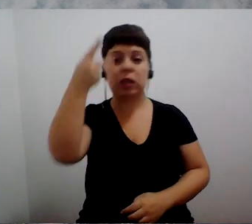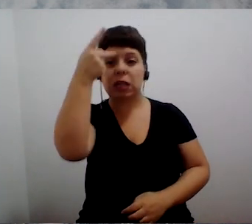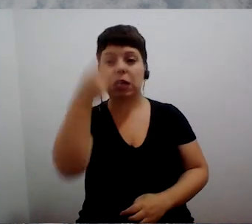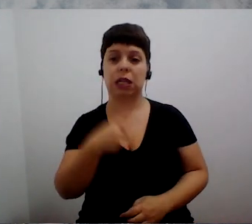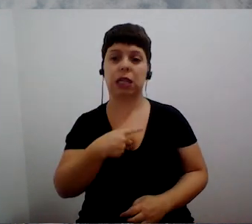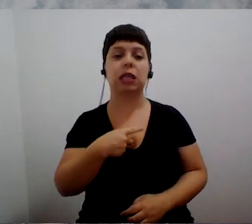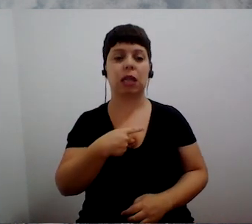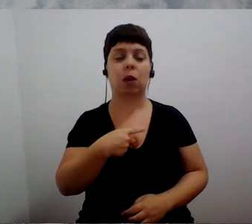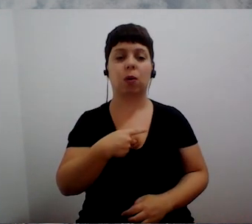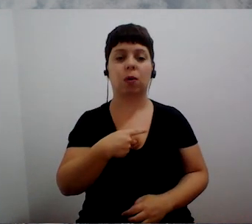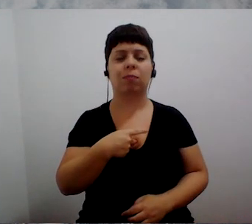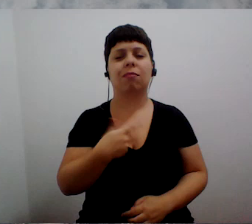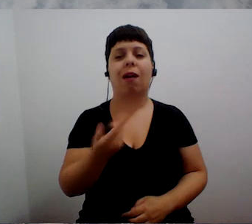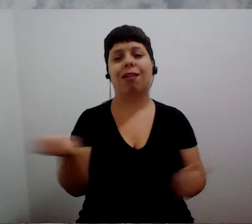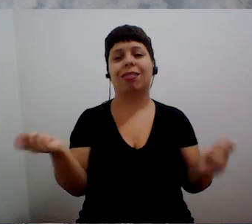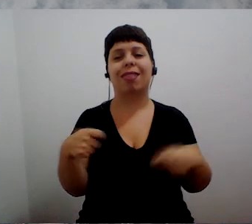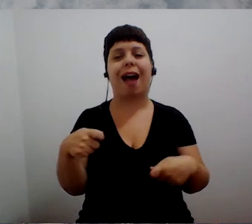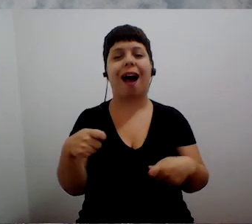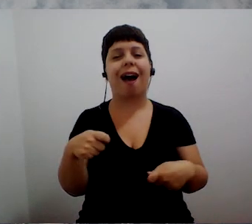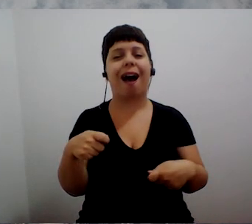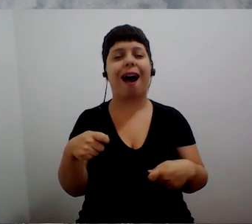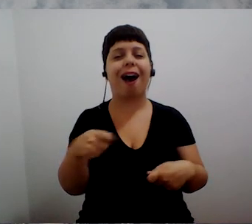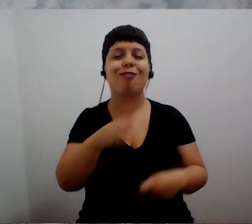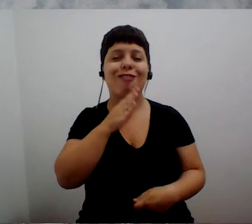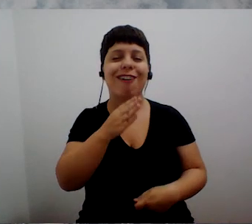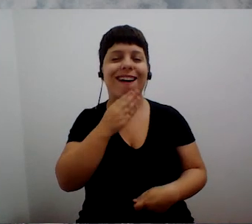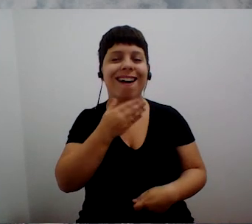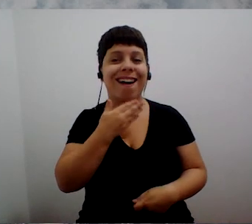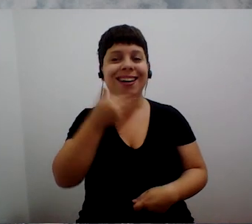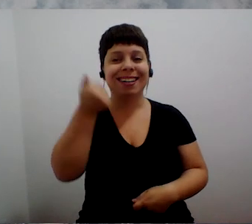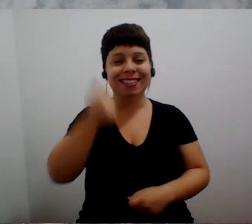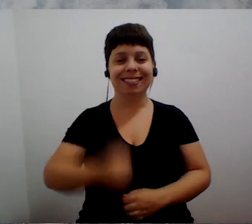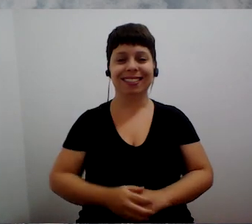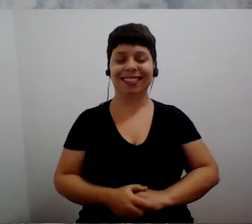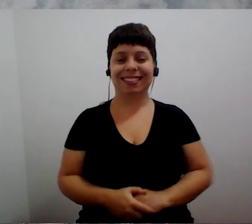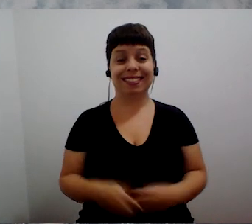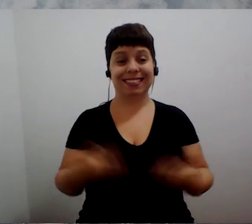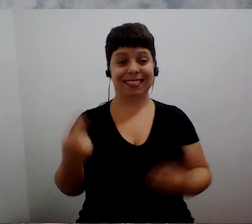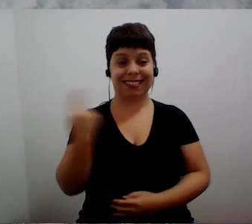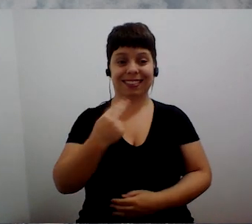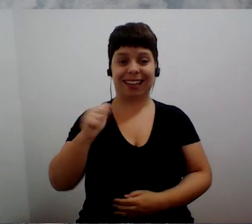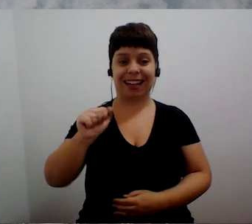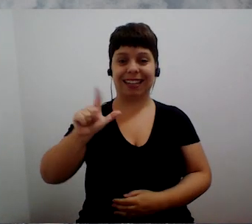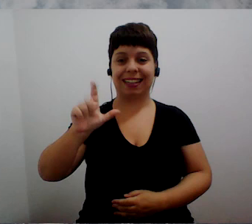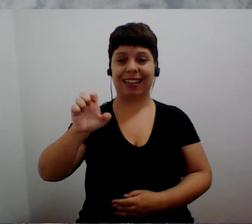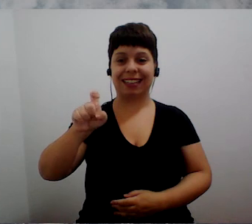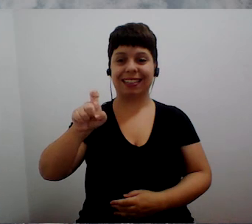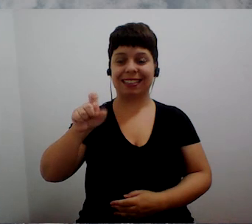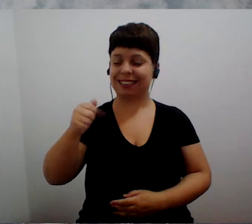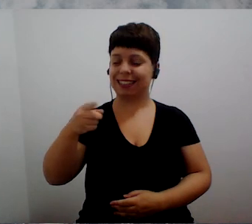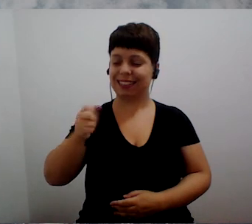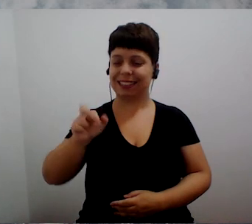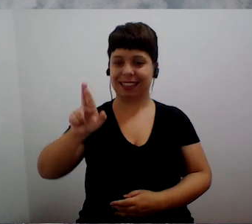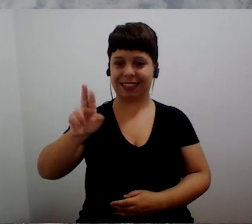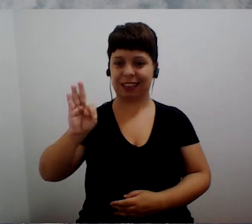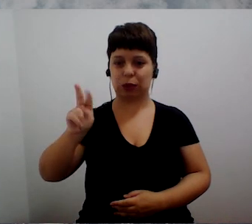tenha a possibilidade de conhecê-las um pouquinho mais. Bom, eu sou o Alexander Turra, sou um homem branco, de